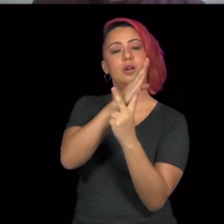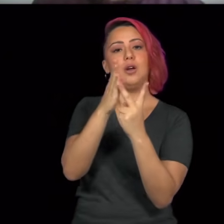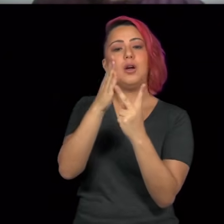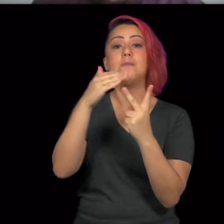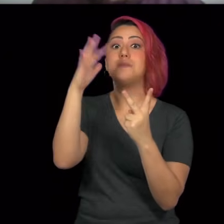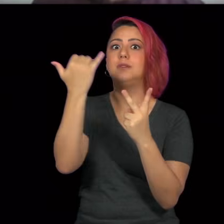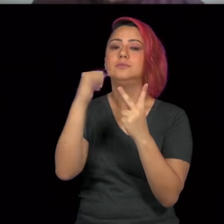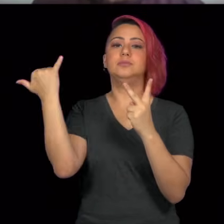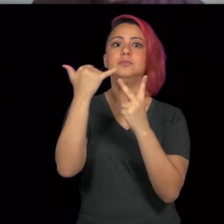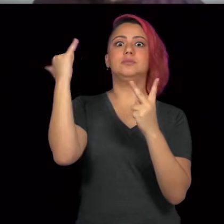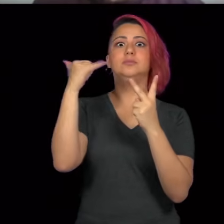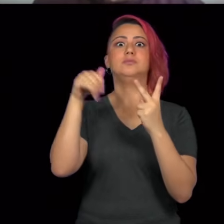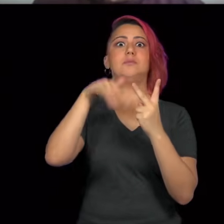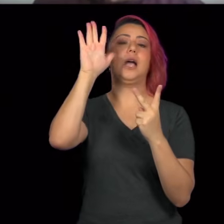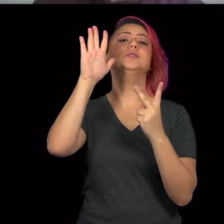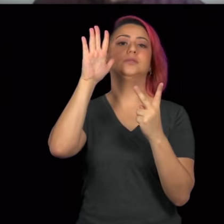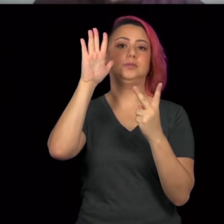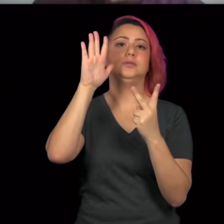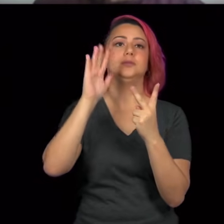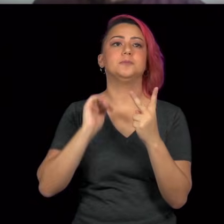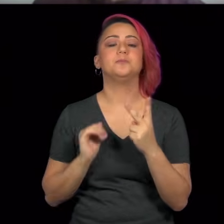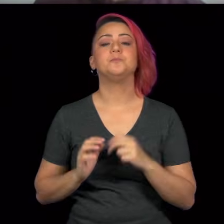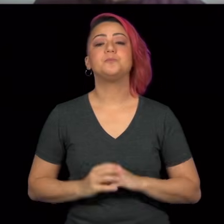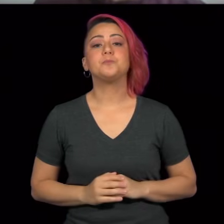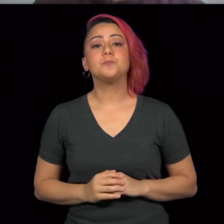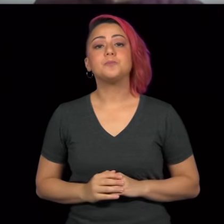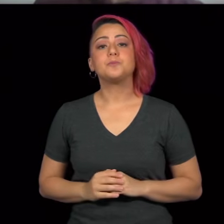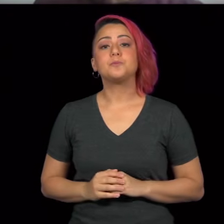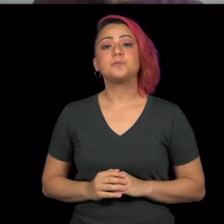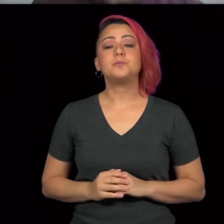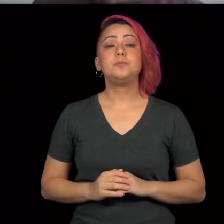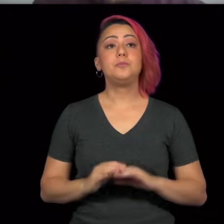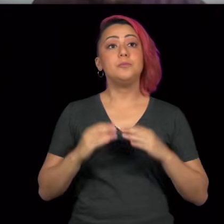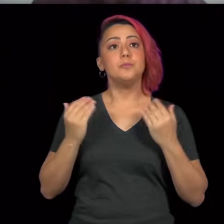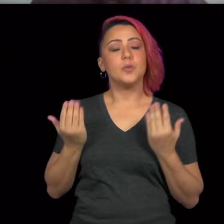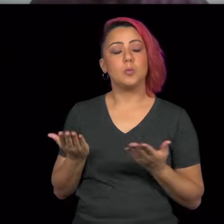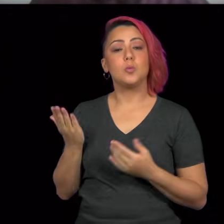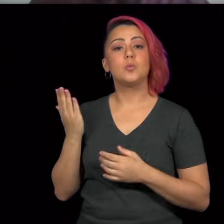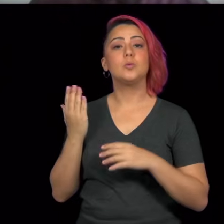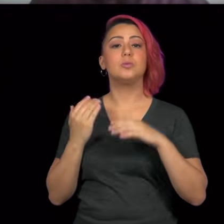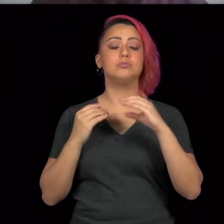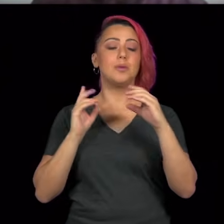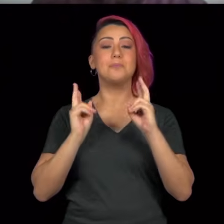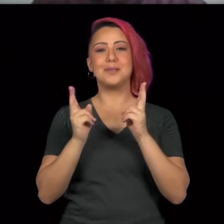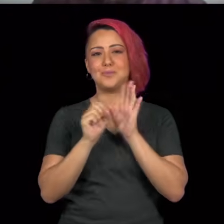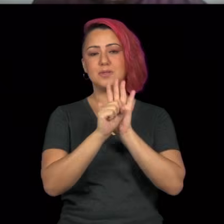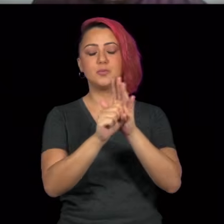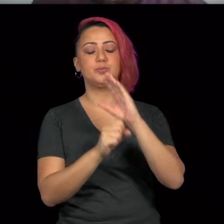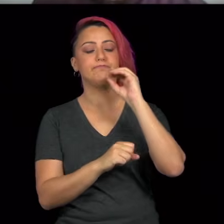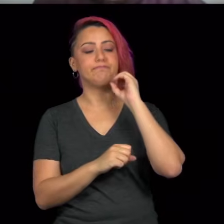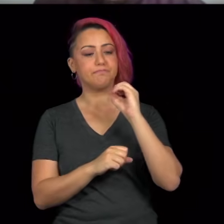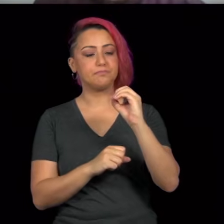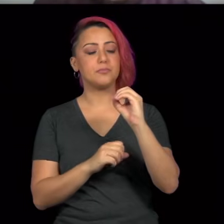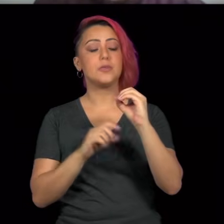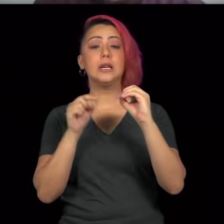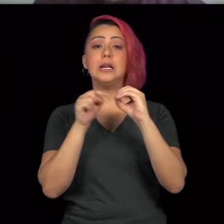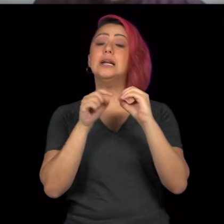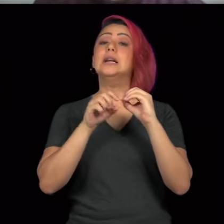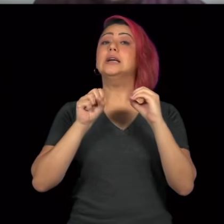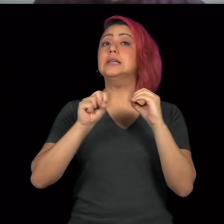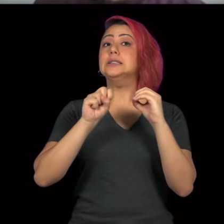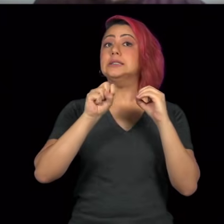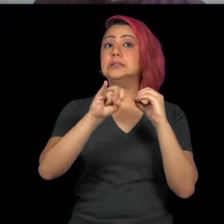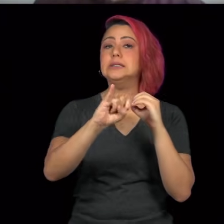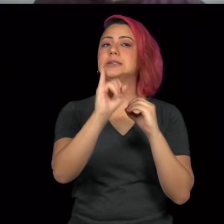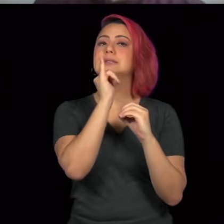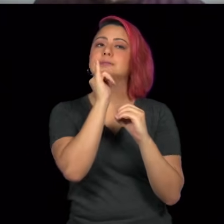do coletor, desculpa. Bom, dessa forma, se